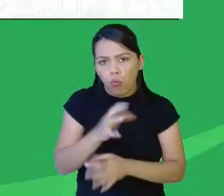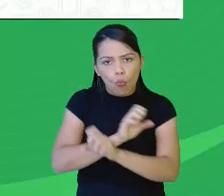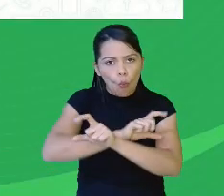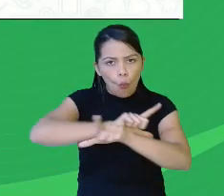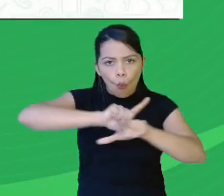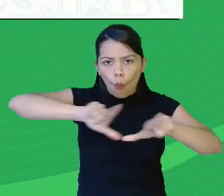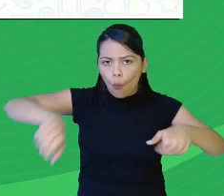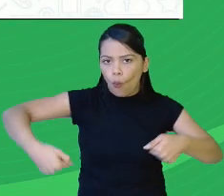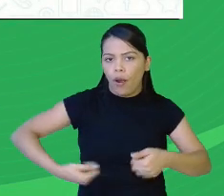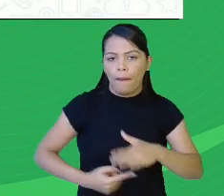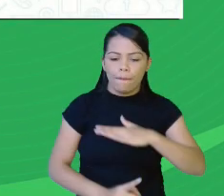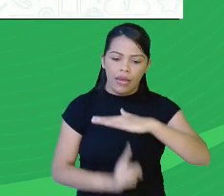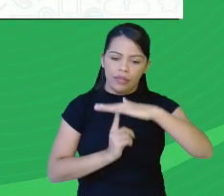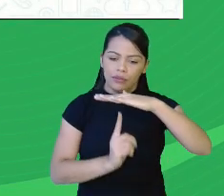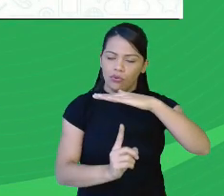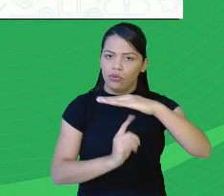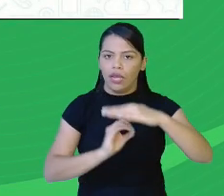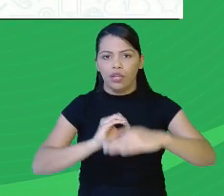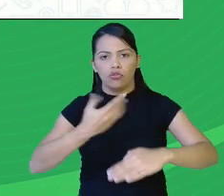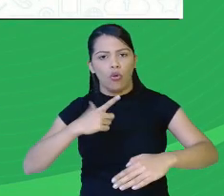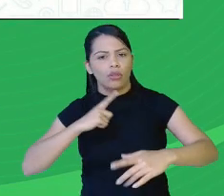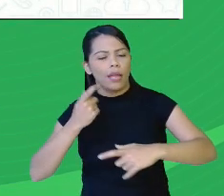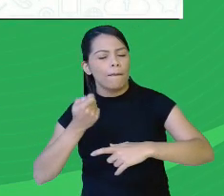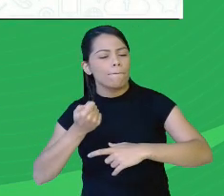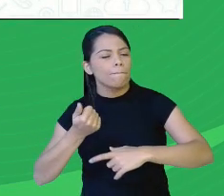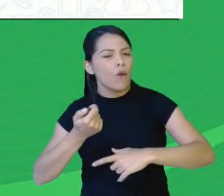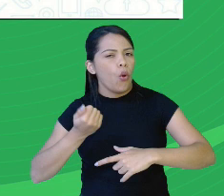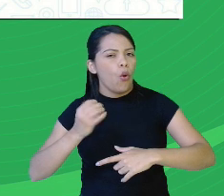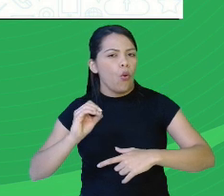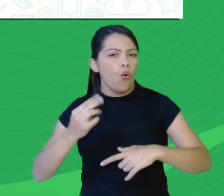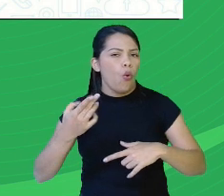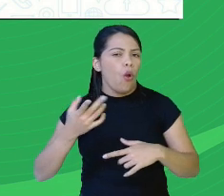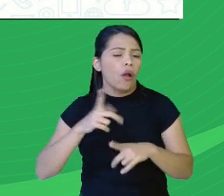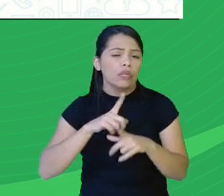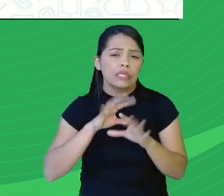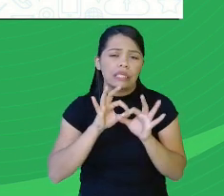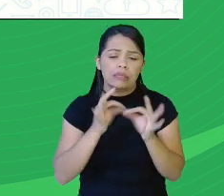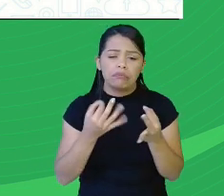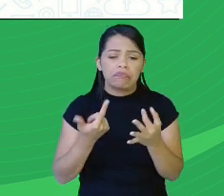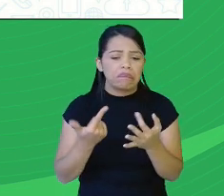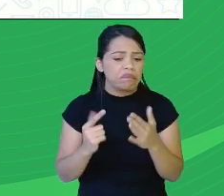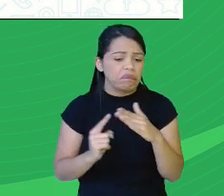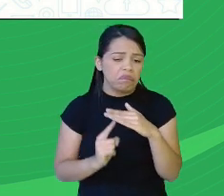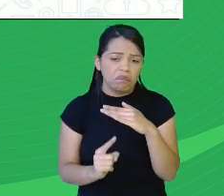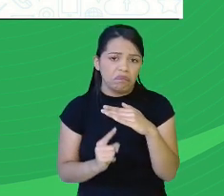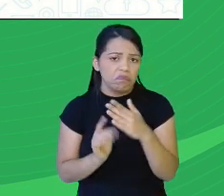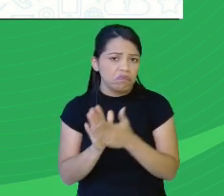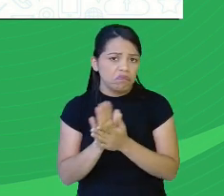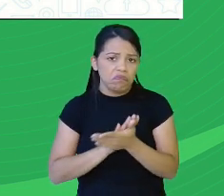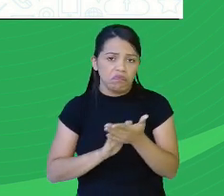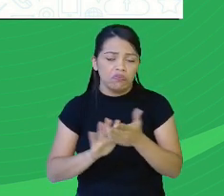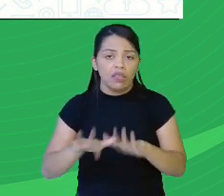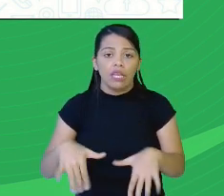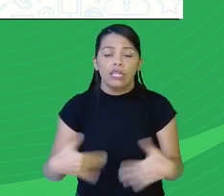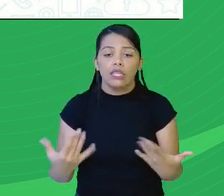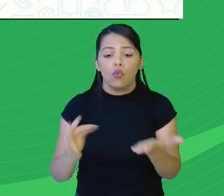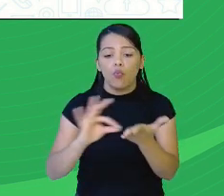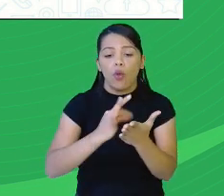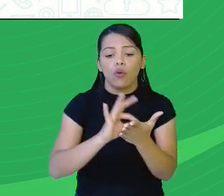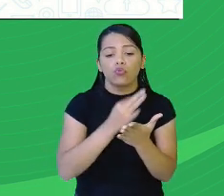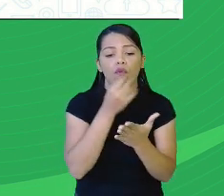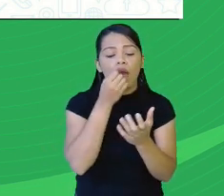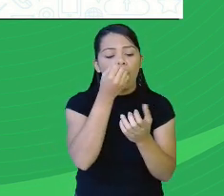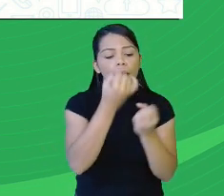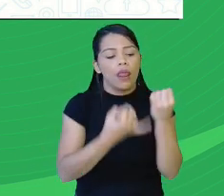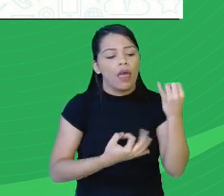nas crônicas, ou tem muito pouco personagem, ou simplesmente não tem nenhum. O autor ali fala de um fato